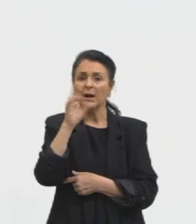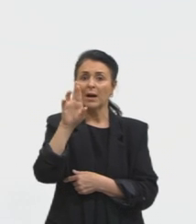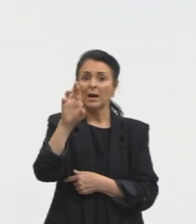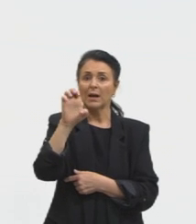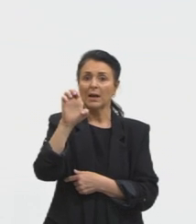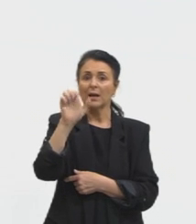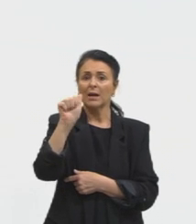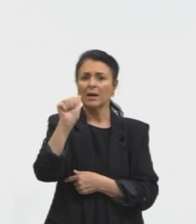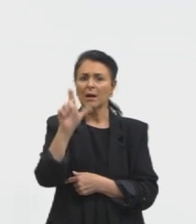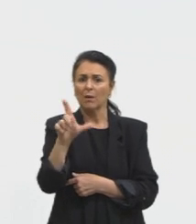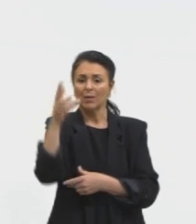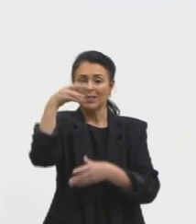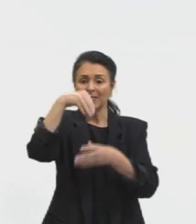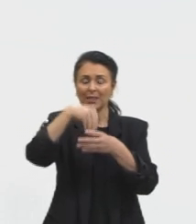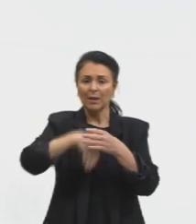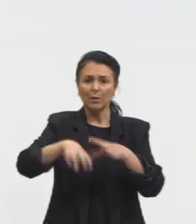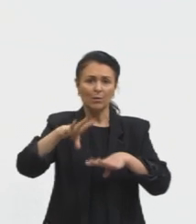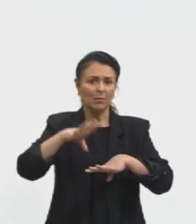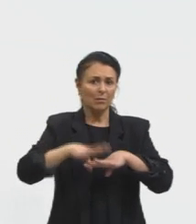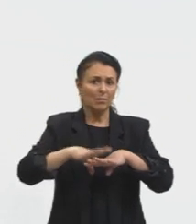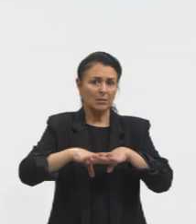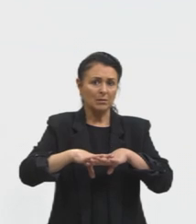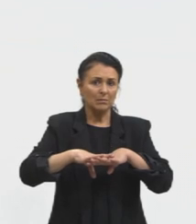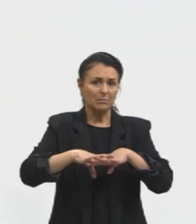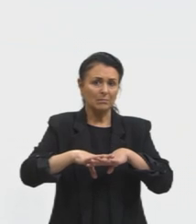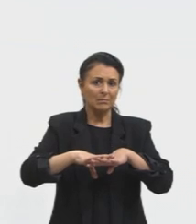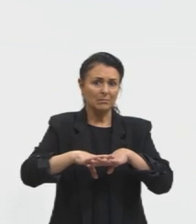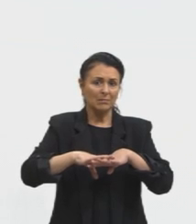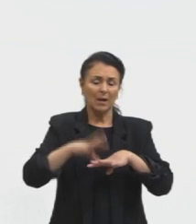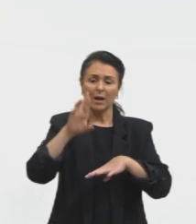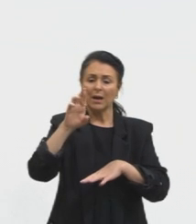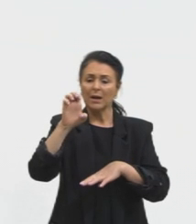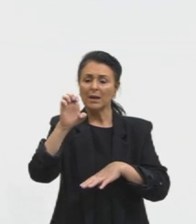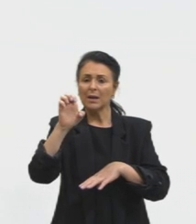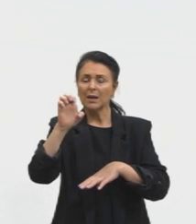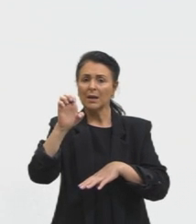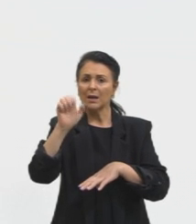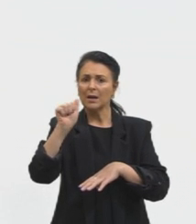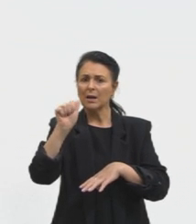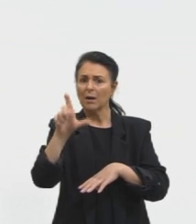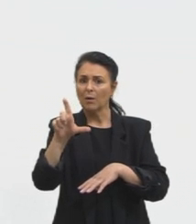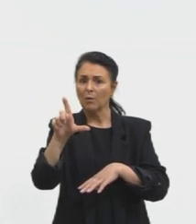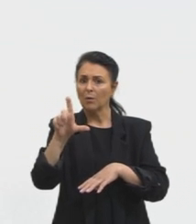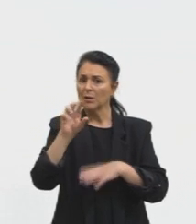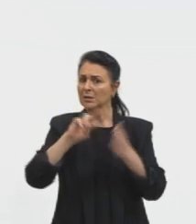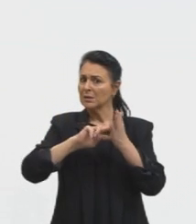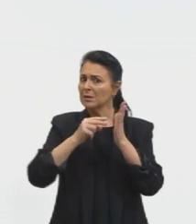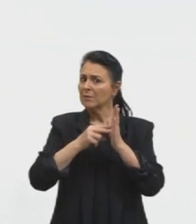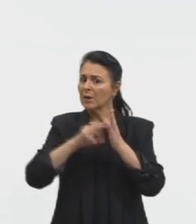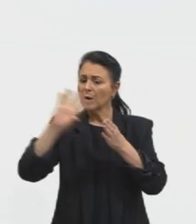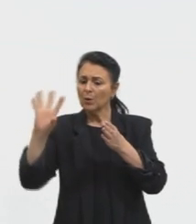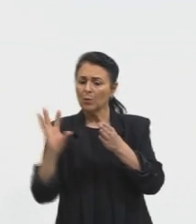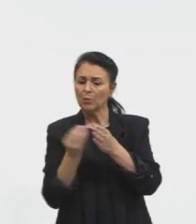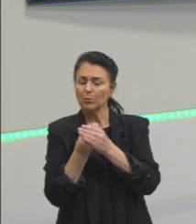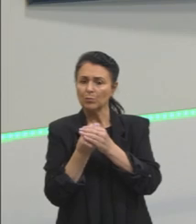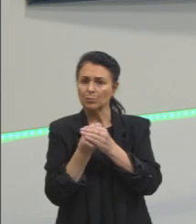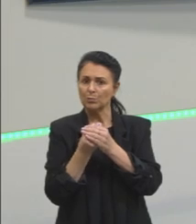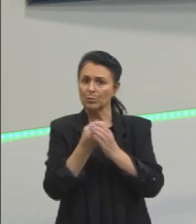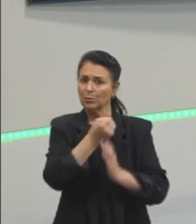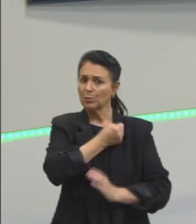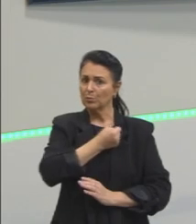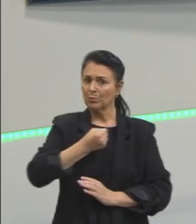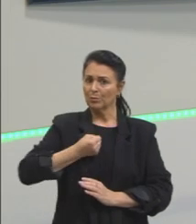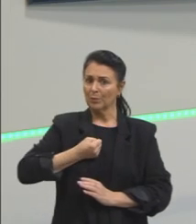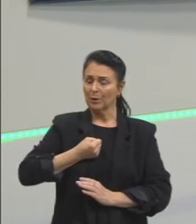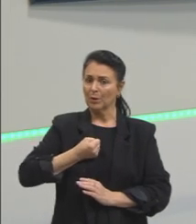uma brincadeira uma provocação sendo que para matemática real é conjunto nós estamos pensando em conjuntos numérico